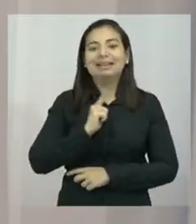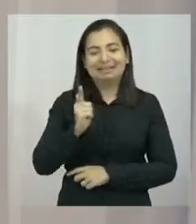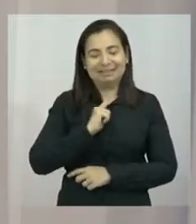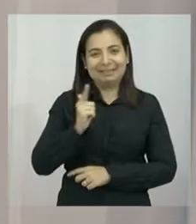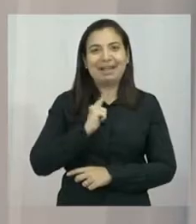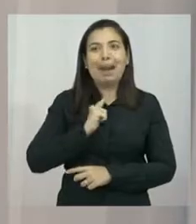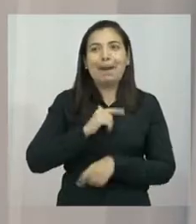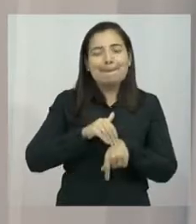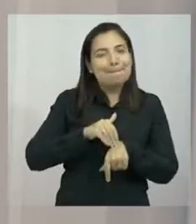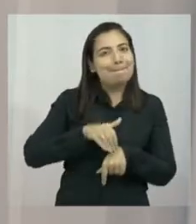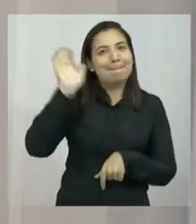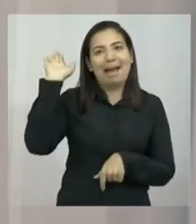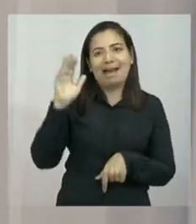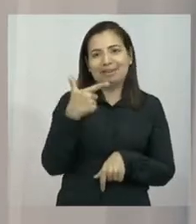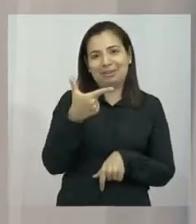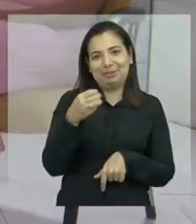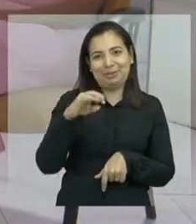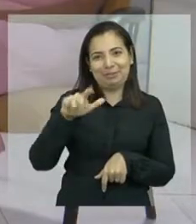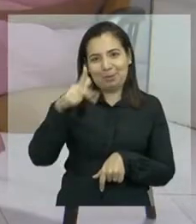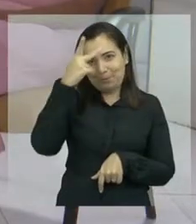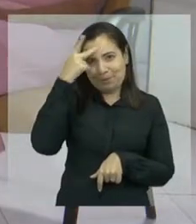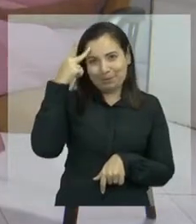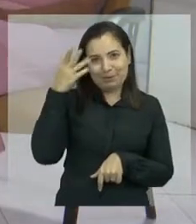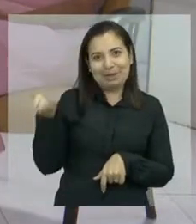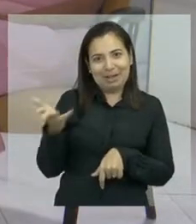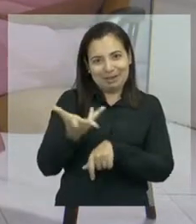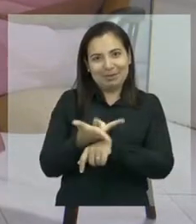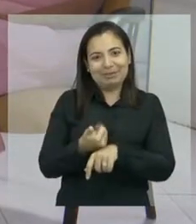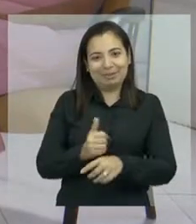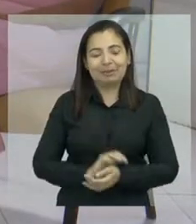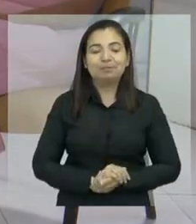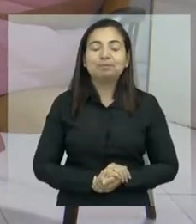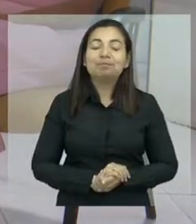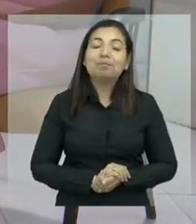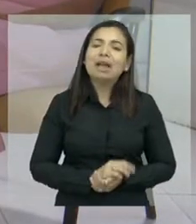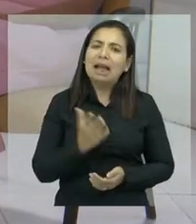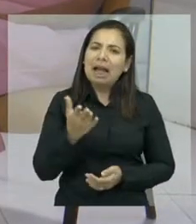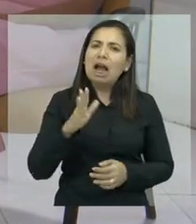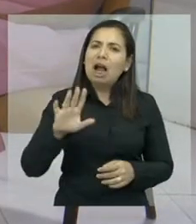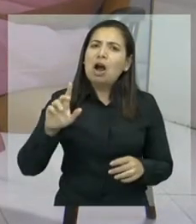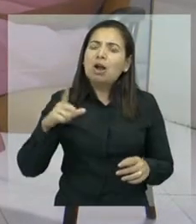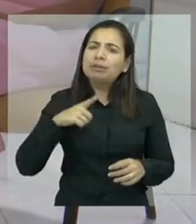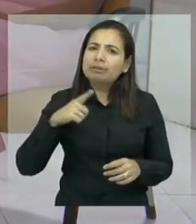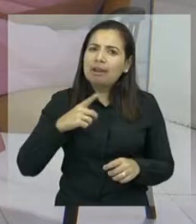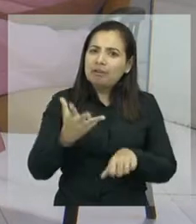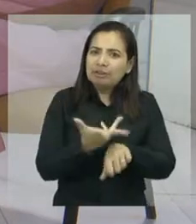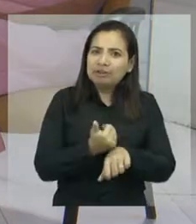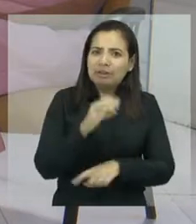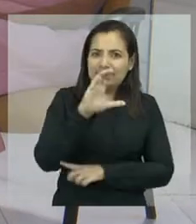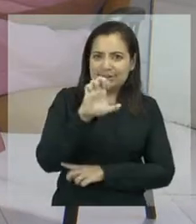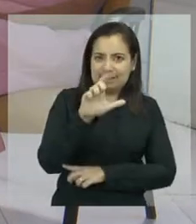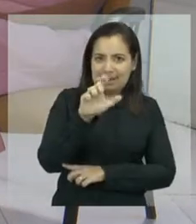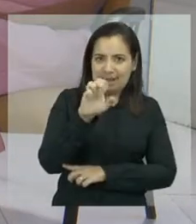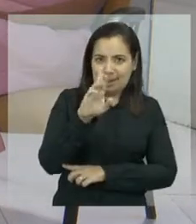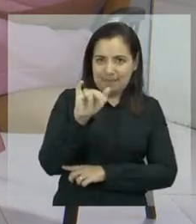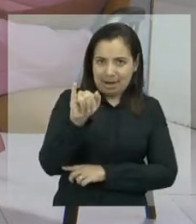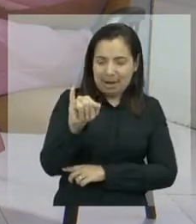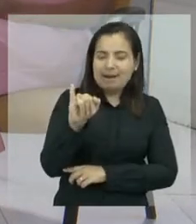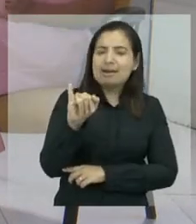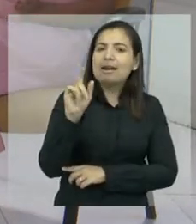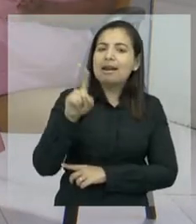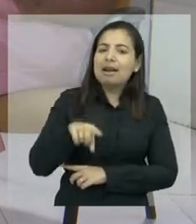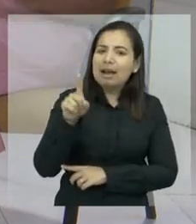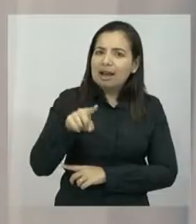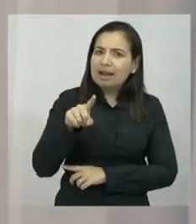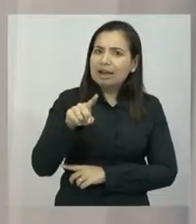público maior. Muito bom. Agora, o Festival Celebrai, ele é de apenas uma igreja evangélica ou de várias igrejas?